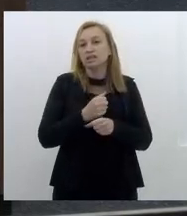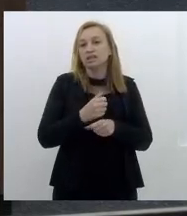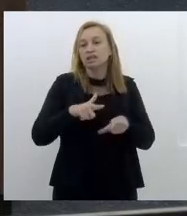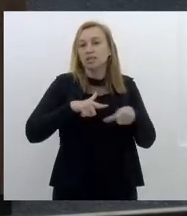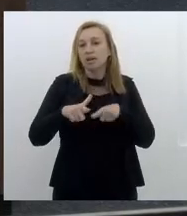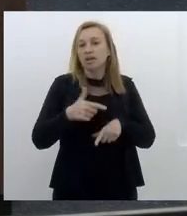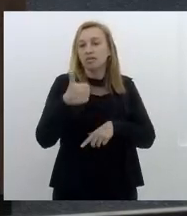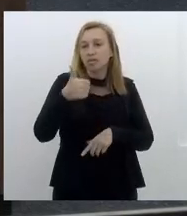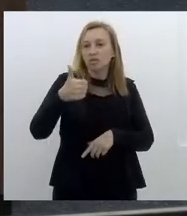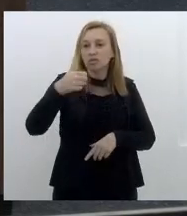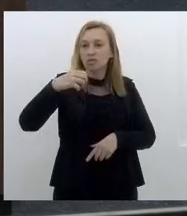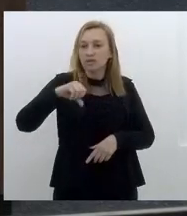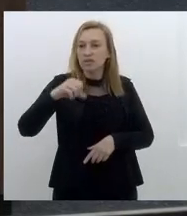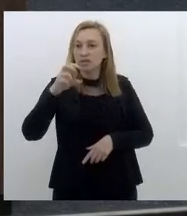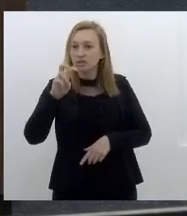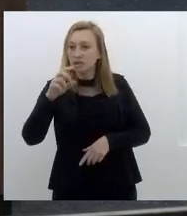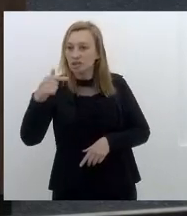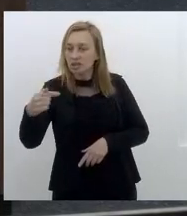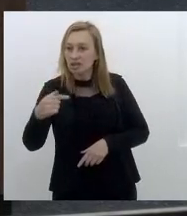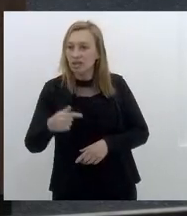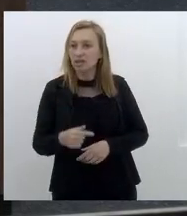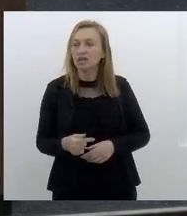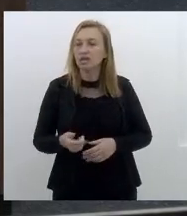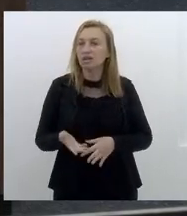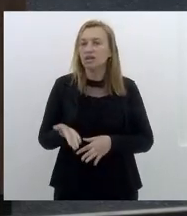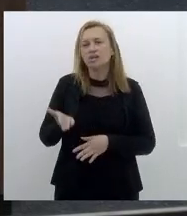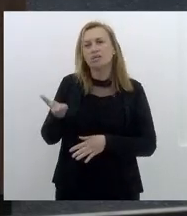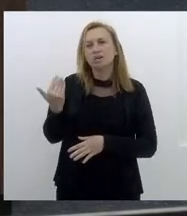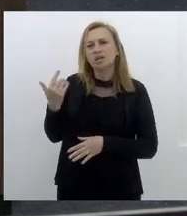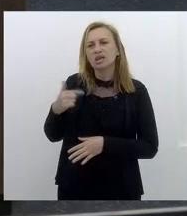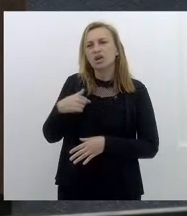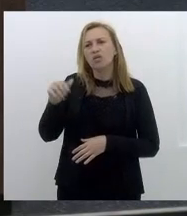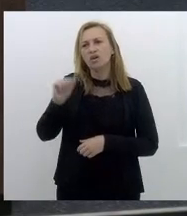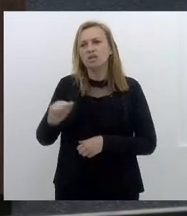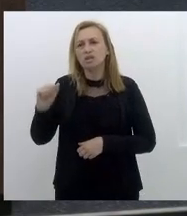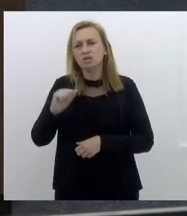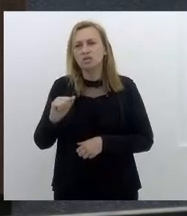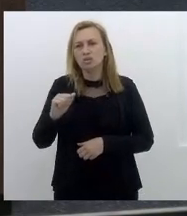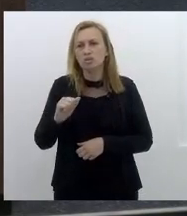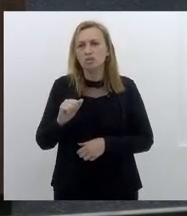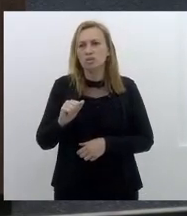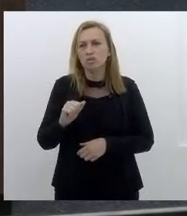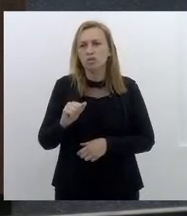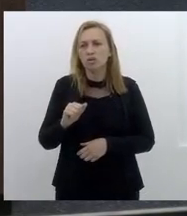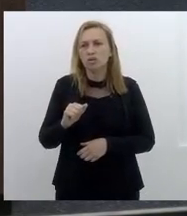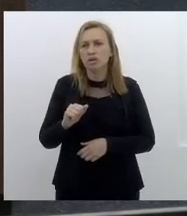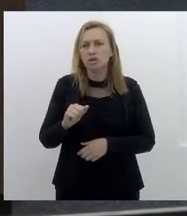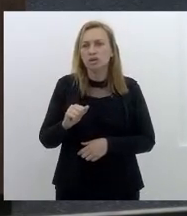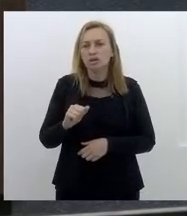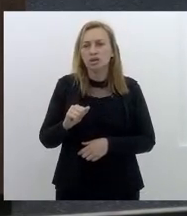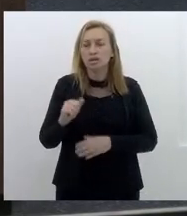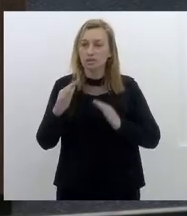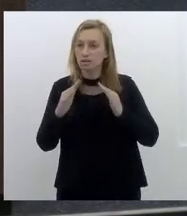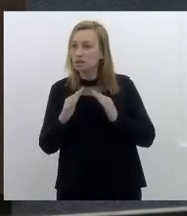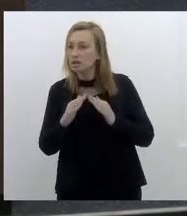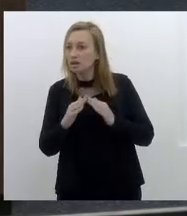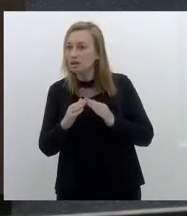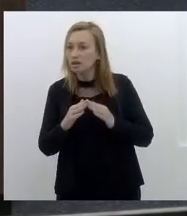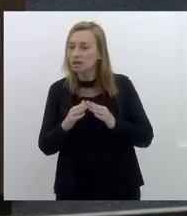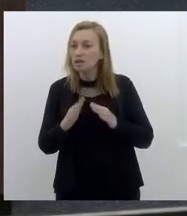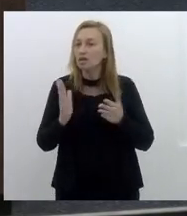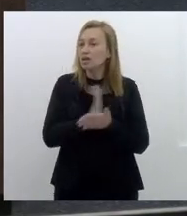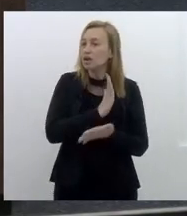1997 anteriormente fui assessora de um parlamentar nessa casa e alguns